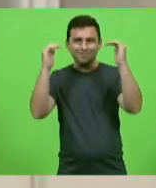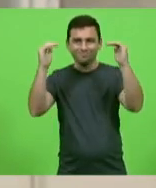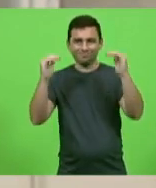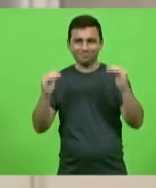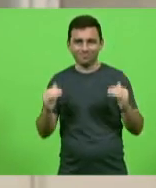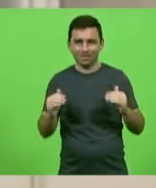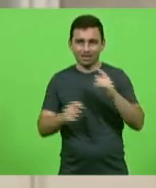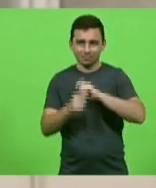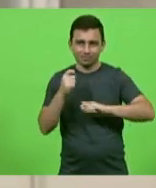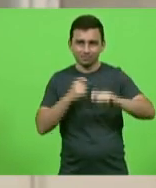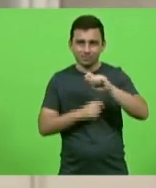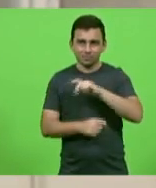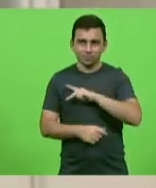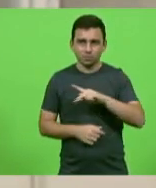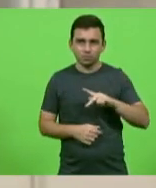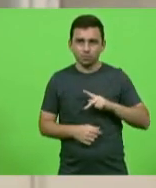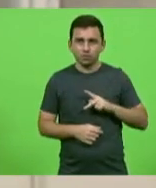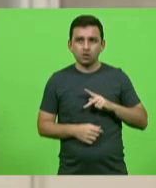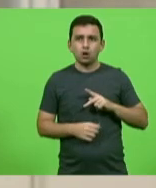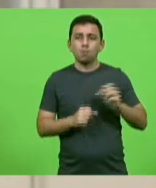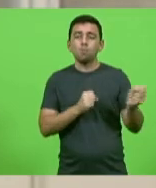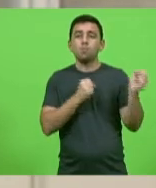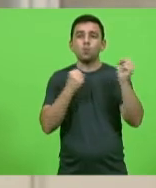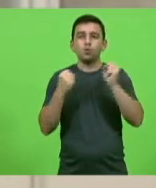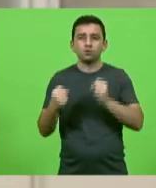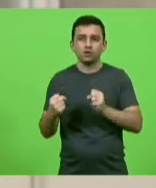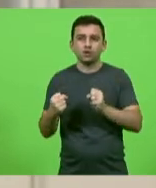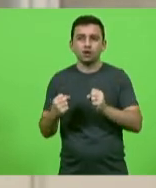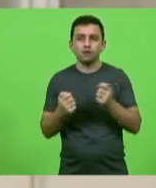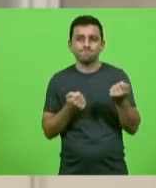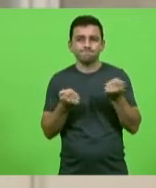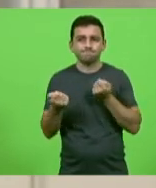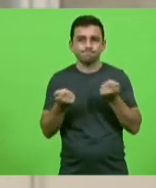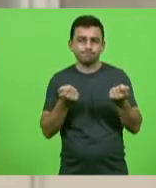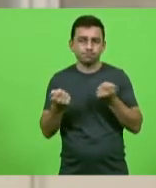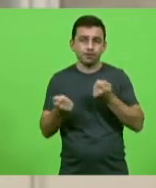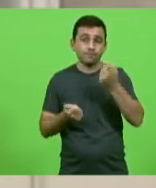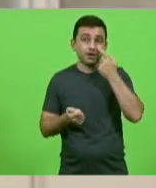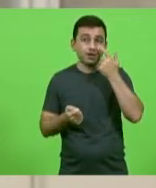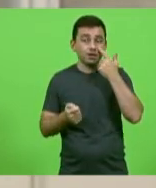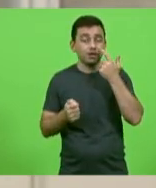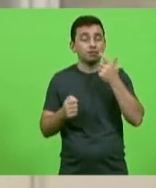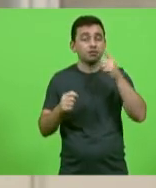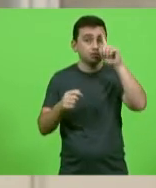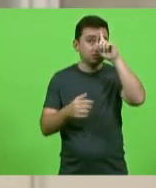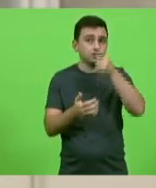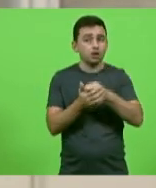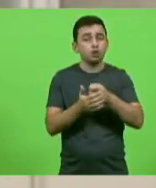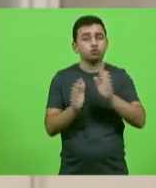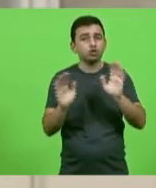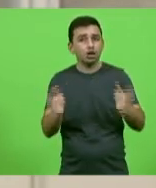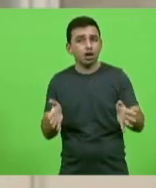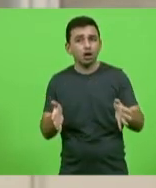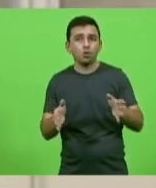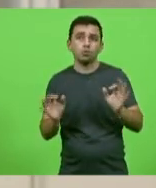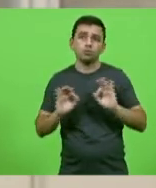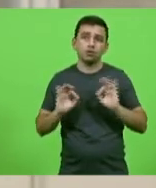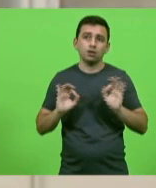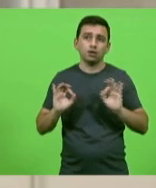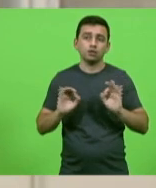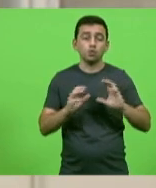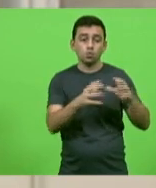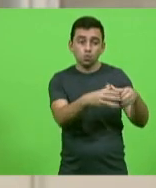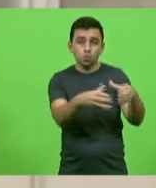da administração pública o poder-dever de controlar e rever as decisões tomadas pelos órgãos